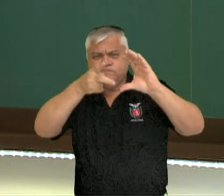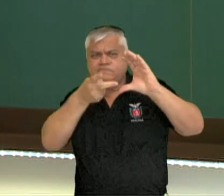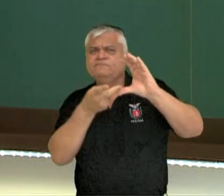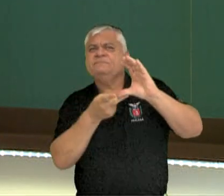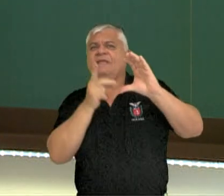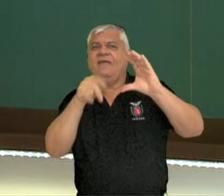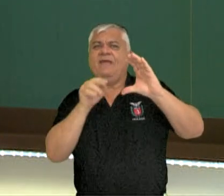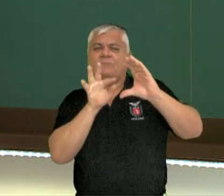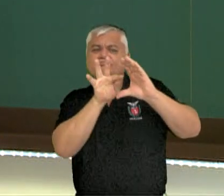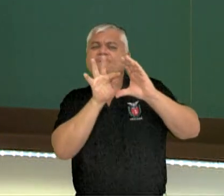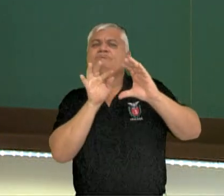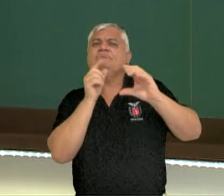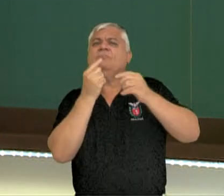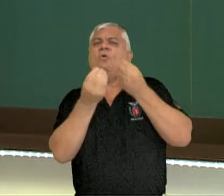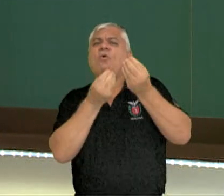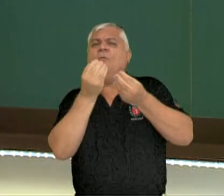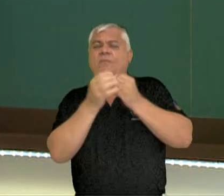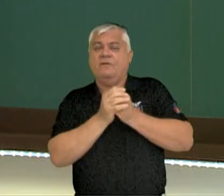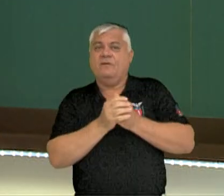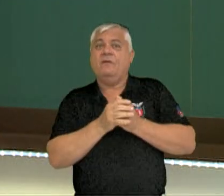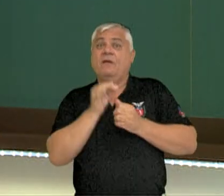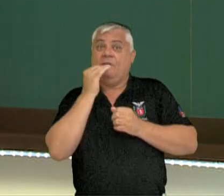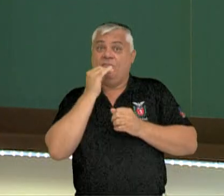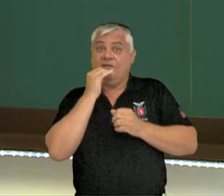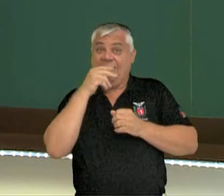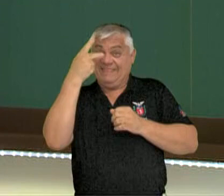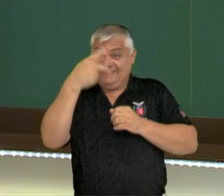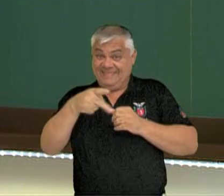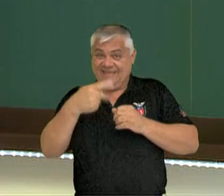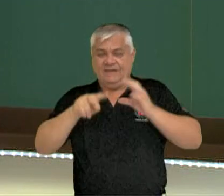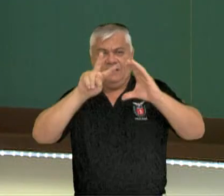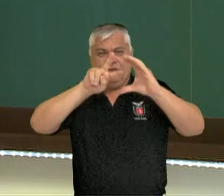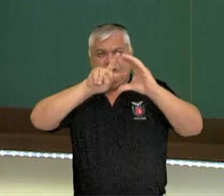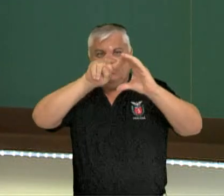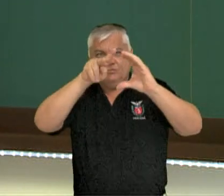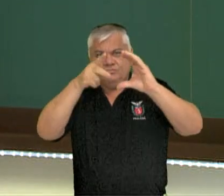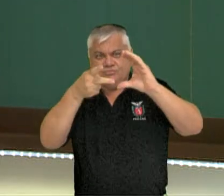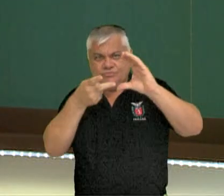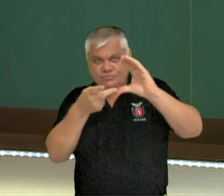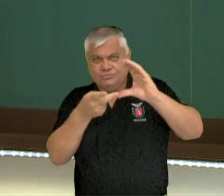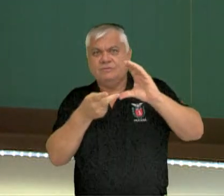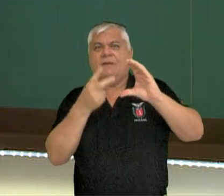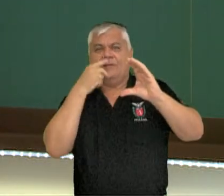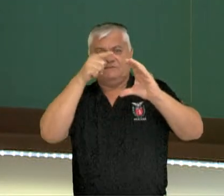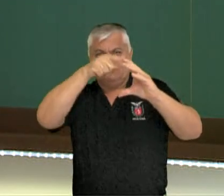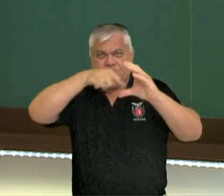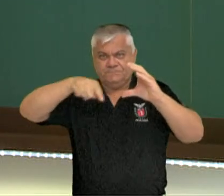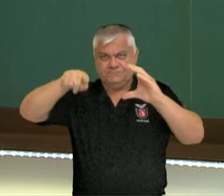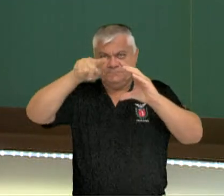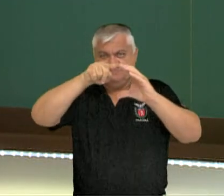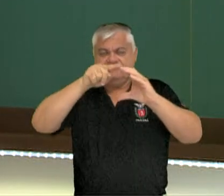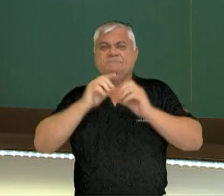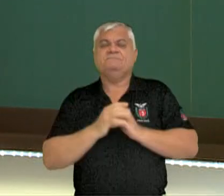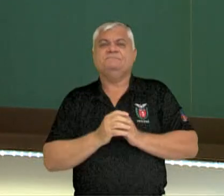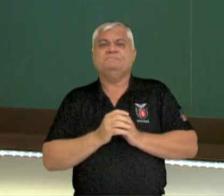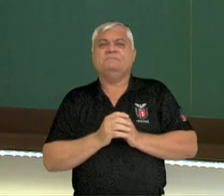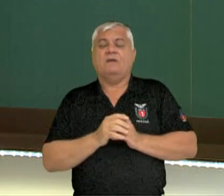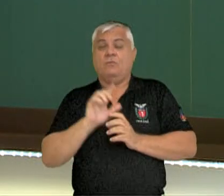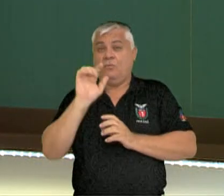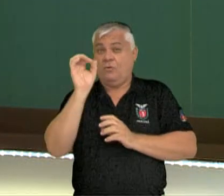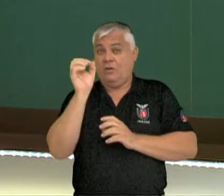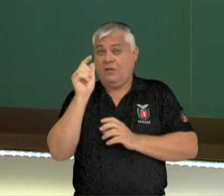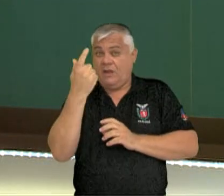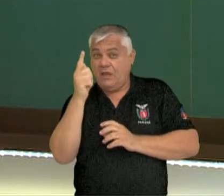ângulo central. Por que central? Porque o seu vértice está coincidindo com a origem de uma circunferência. Então, grau é a medida aí de